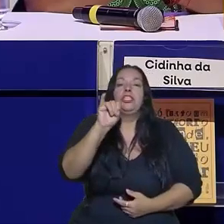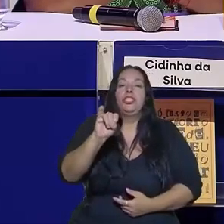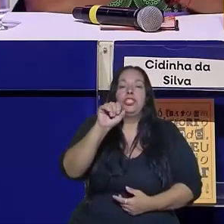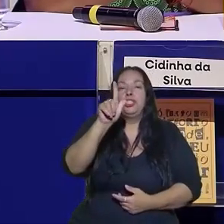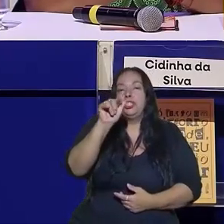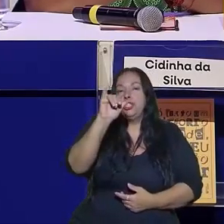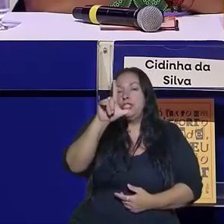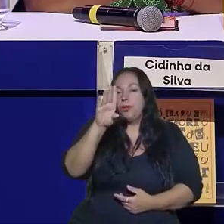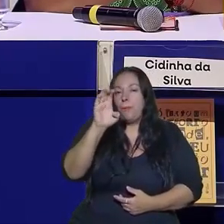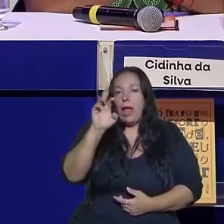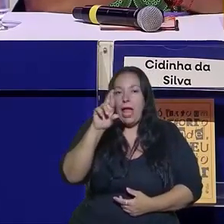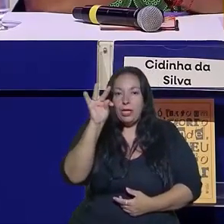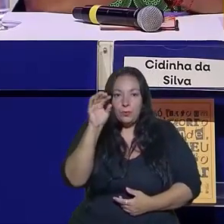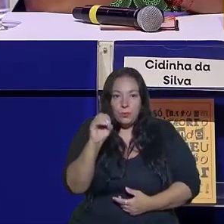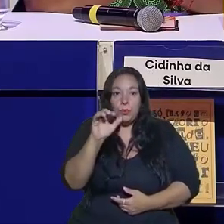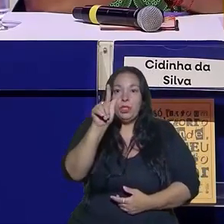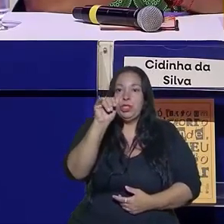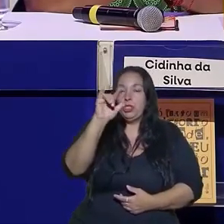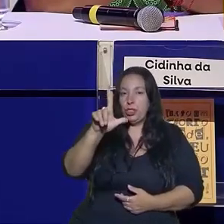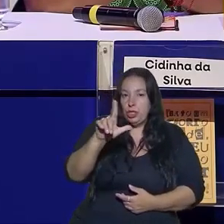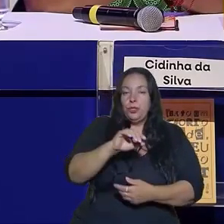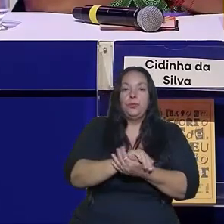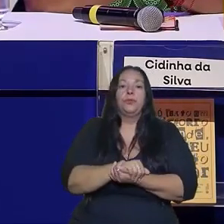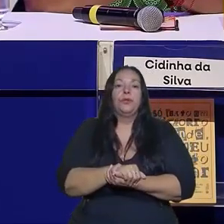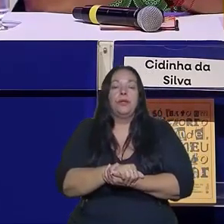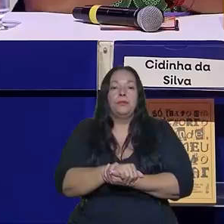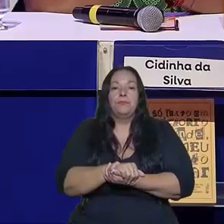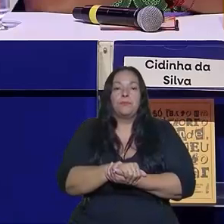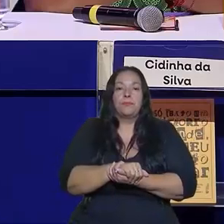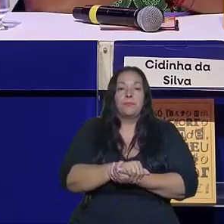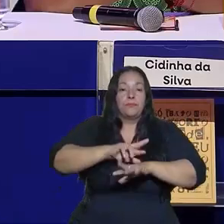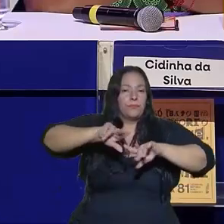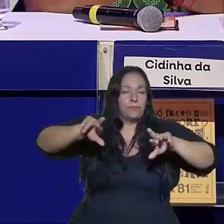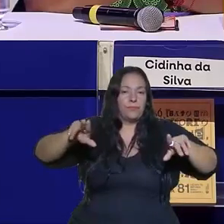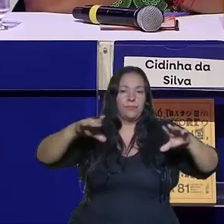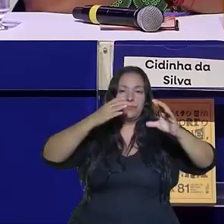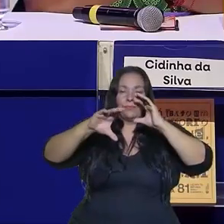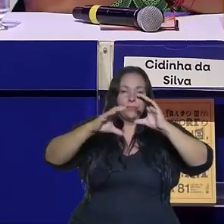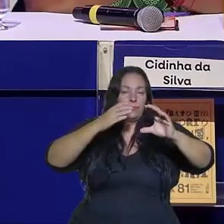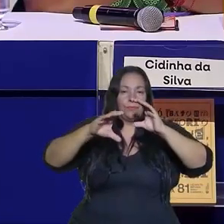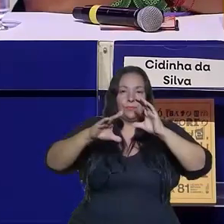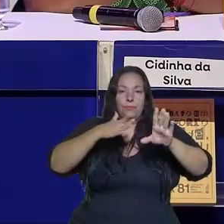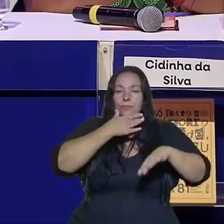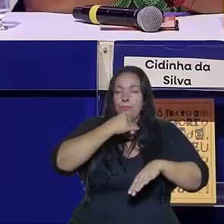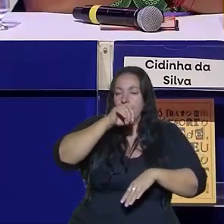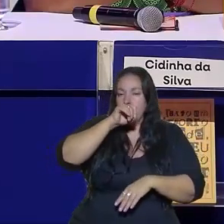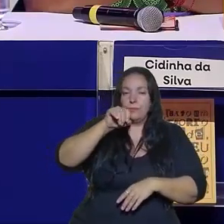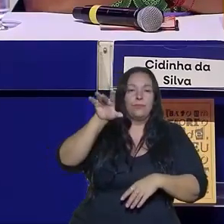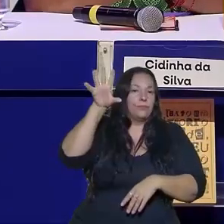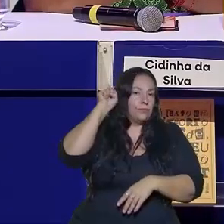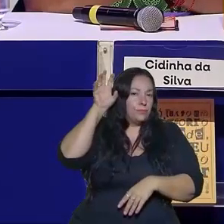se fez bastante presente, para citar um mineiro também. E não tem como eu pensar, né, nesse